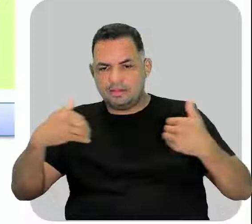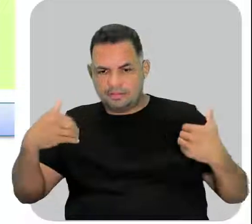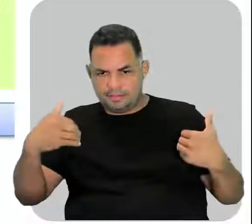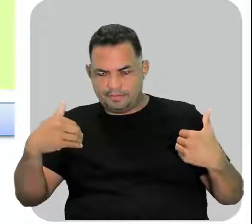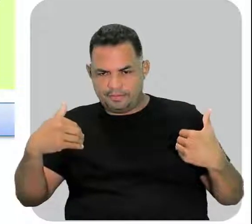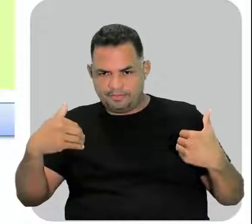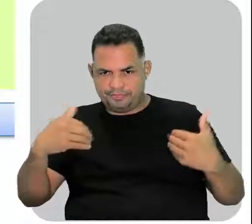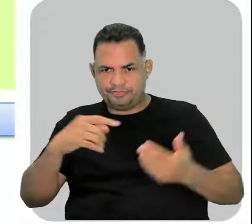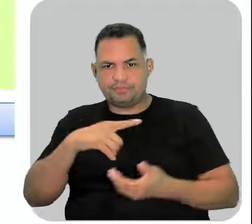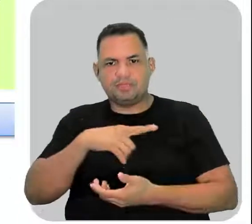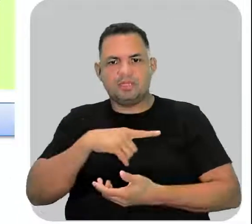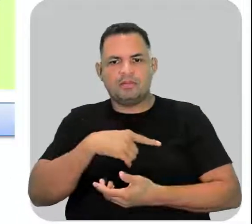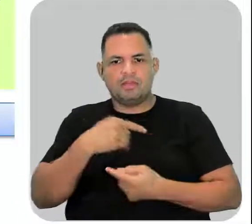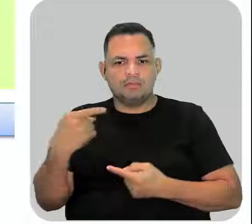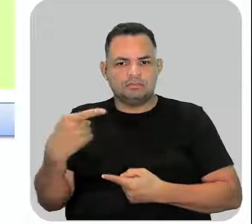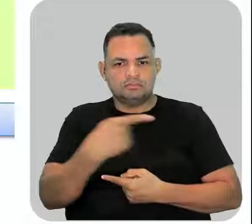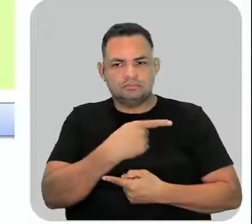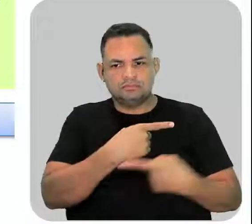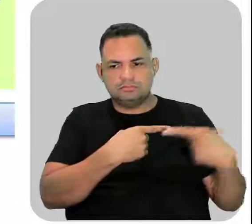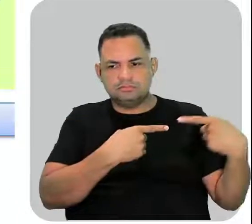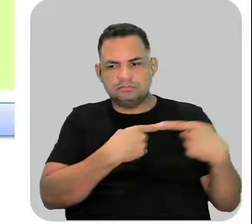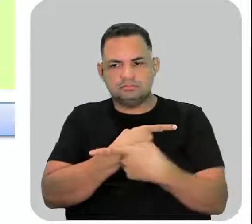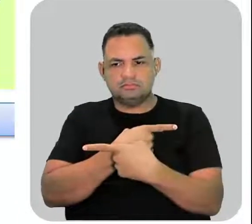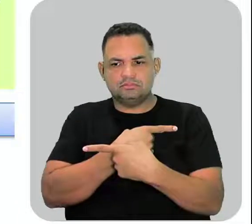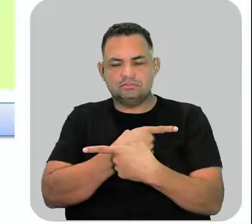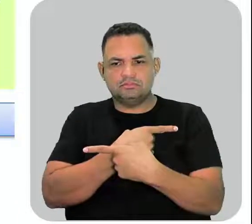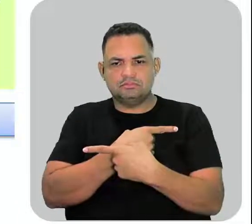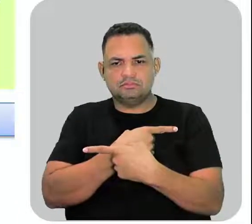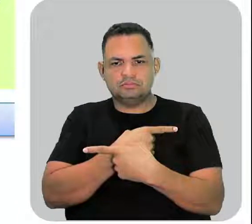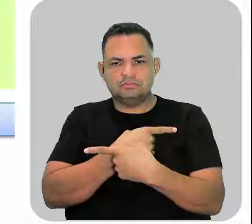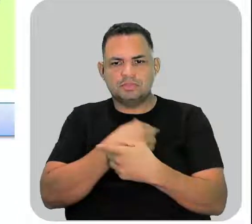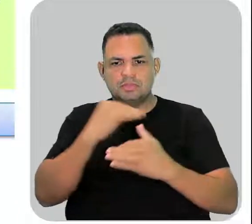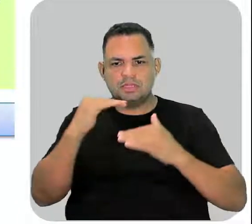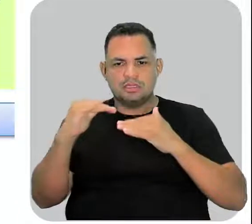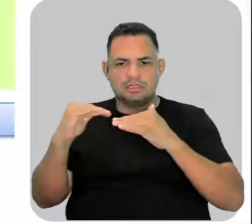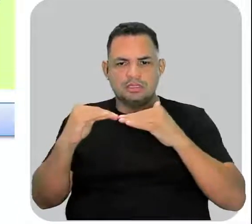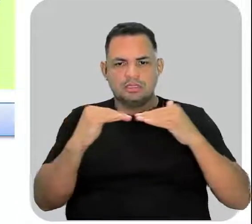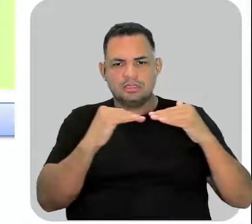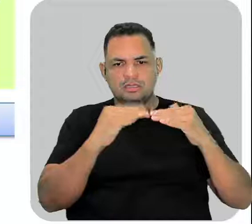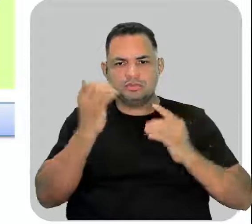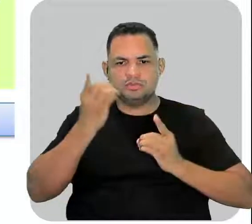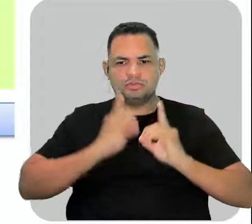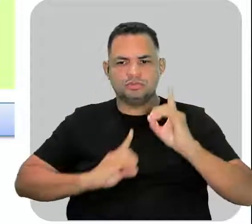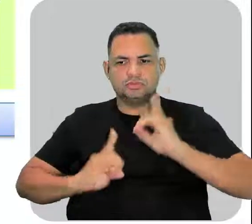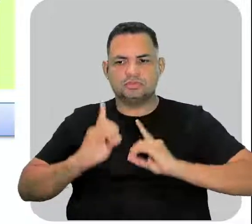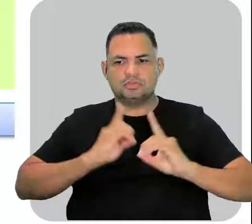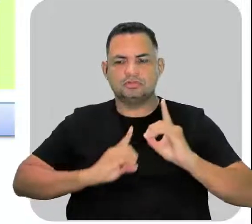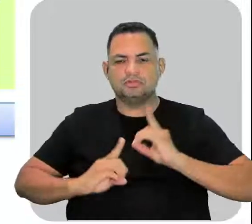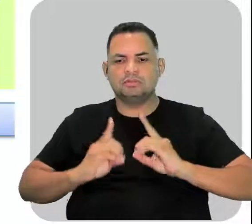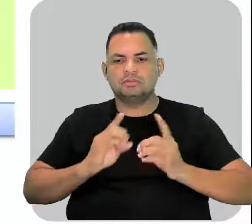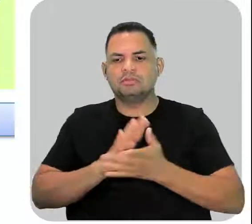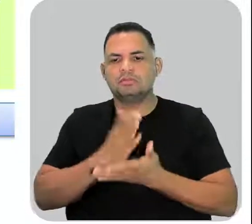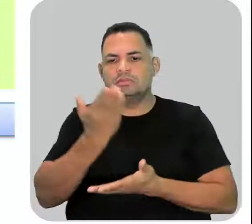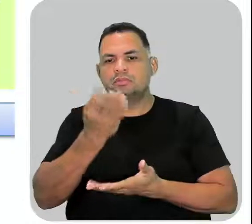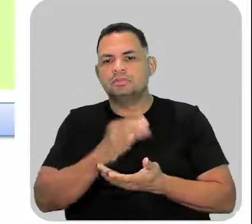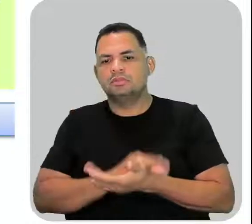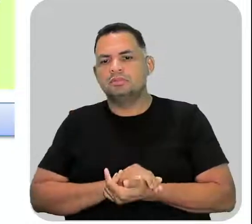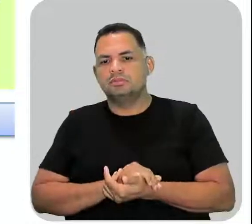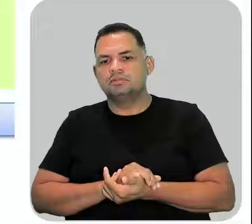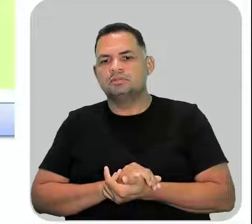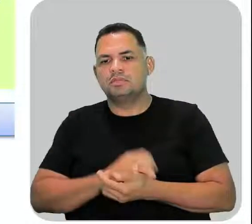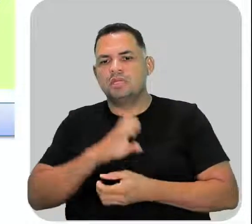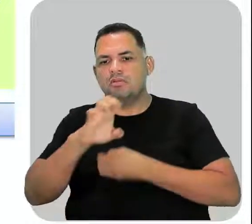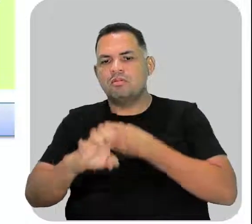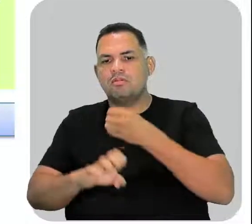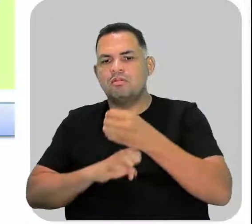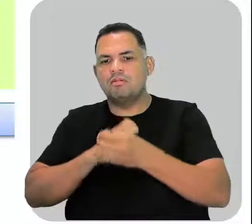aqui, ó, uma seta de duplo sentido, ou seja, um equilíbrio dinâmico. Essa ligação ela é rompida e o elétron